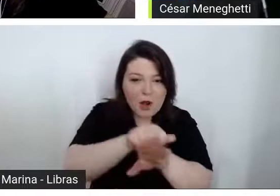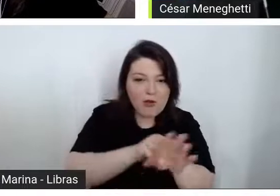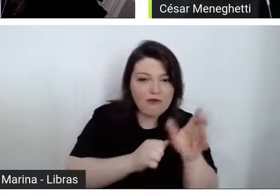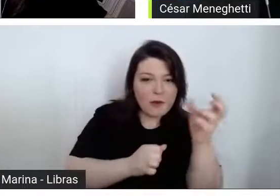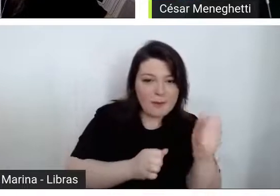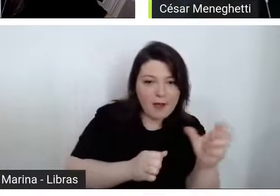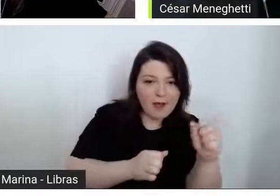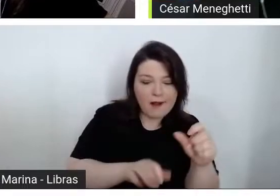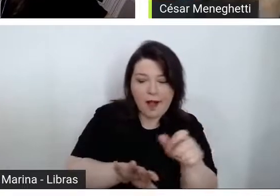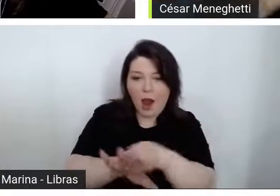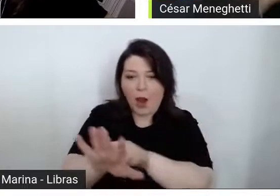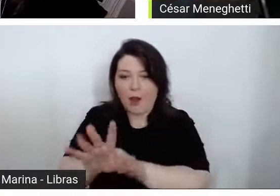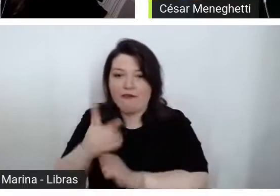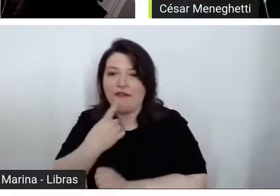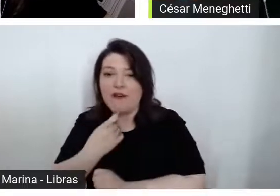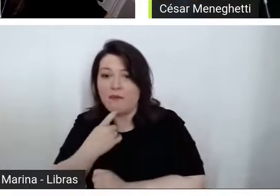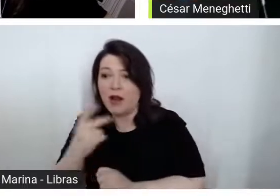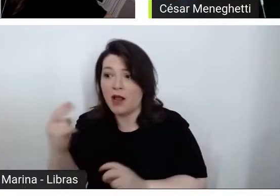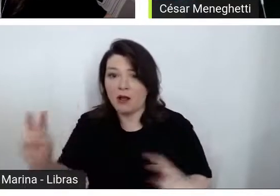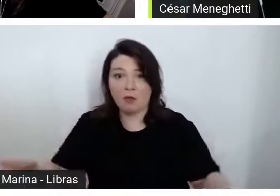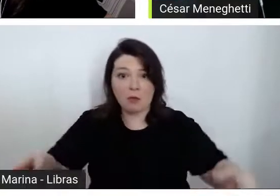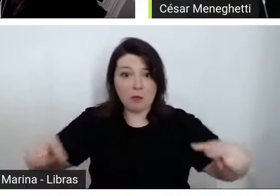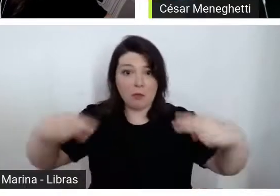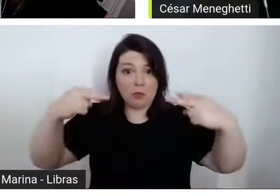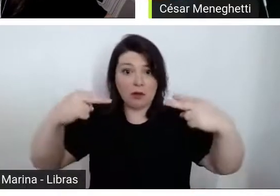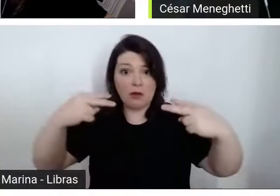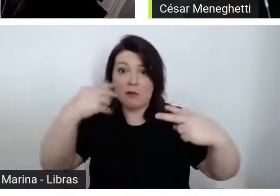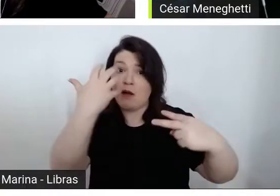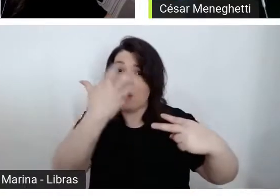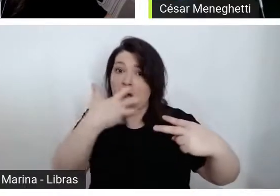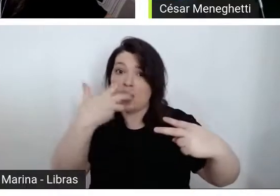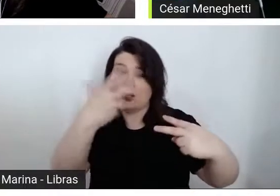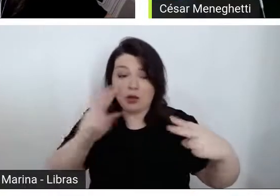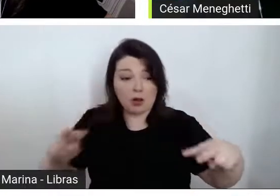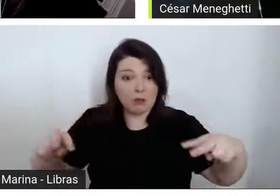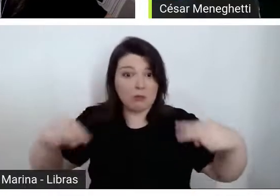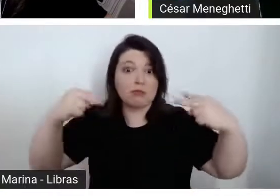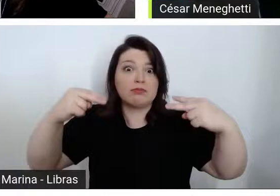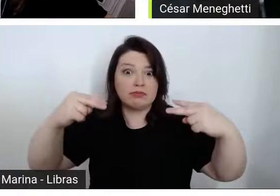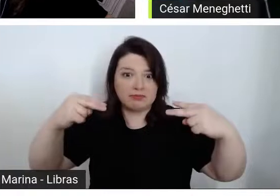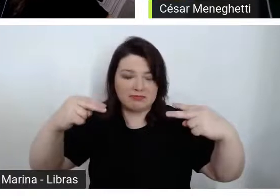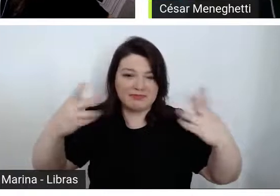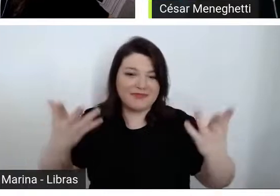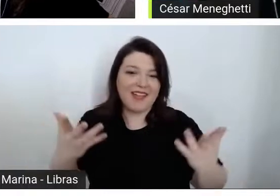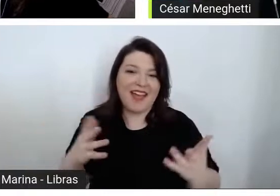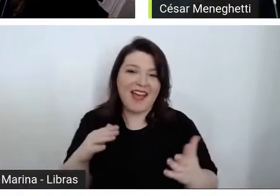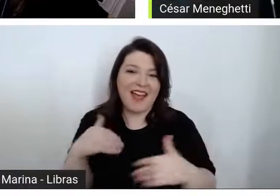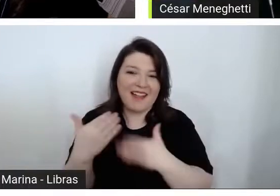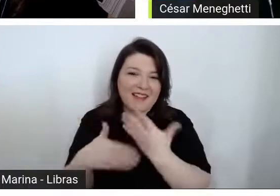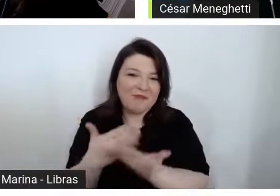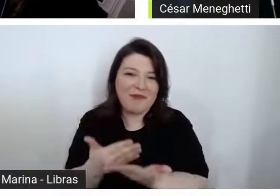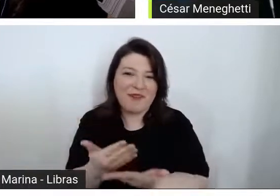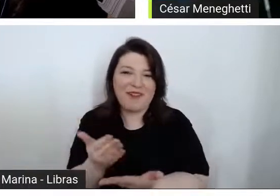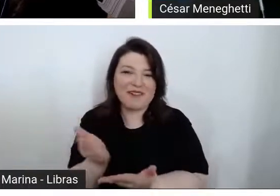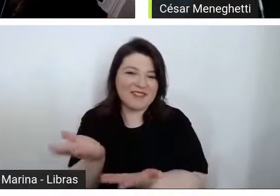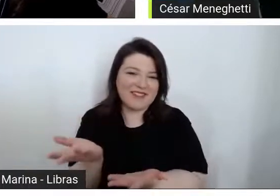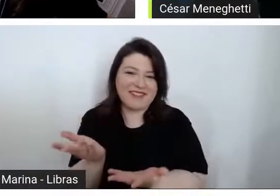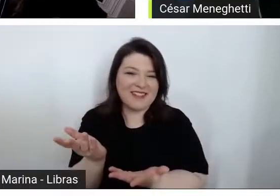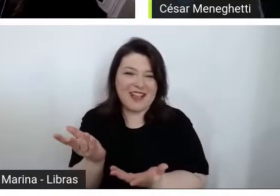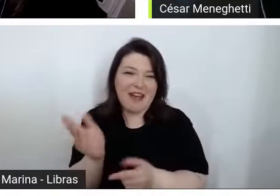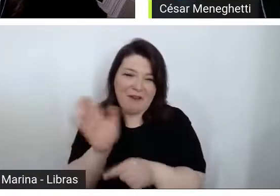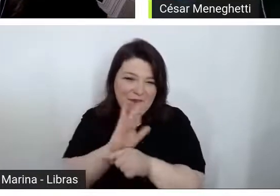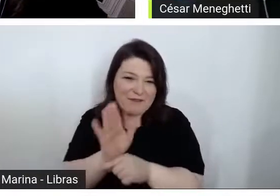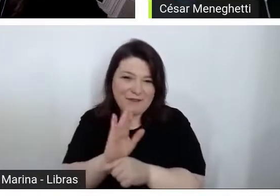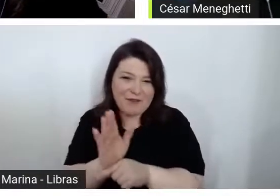15 minutos, é a história desse amor meio impossível, como toda boa história inglesa, né? Você viu The Hamlet, e